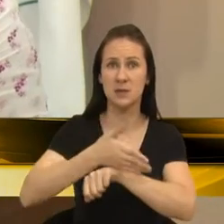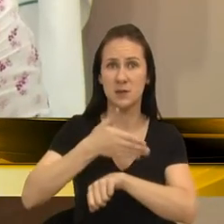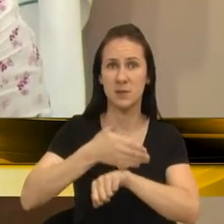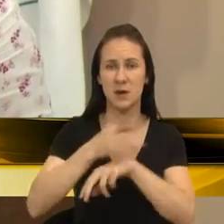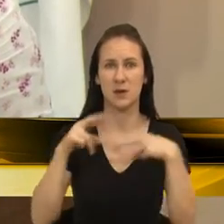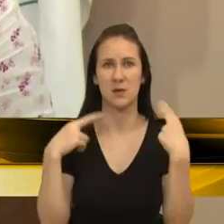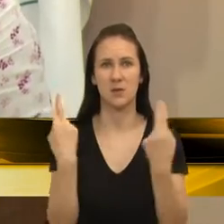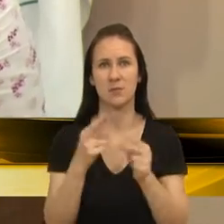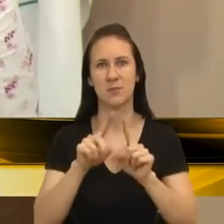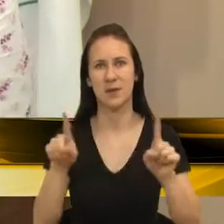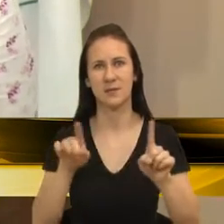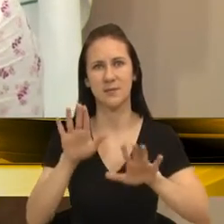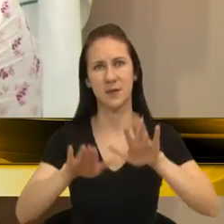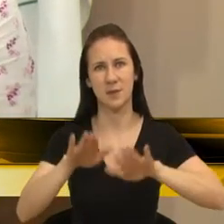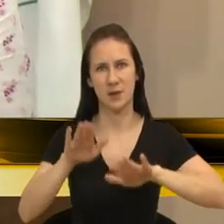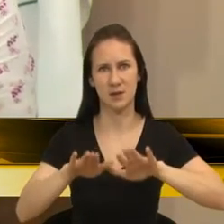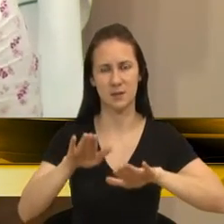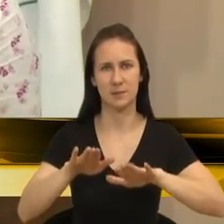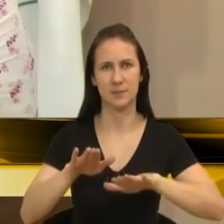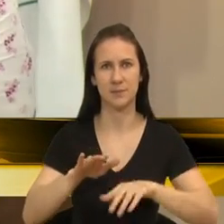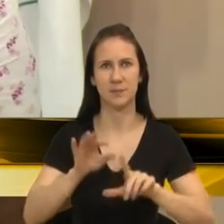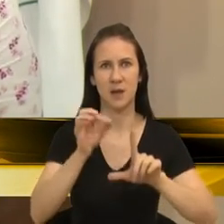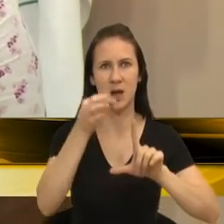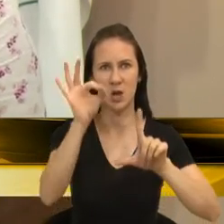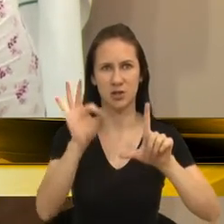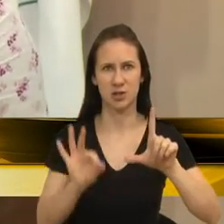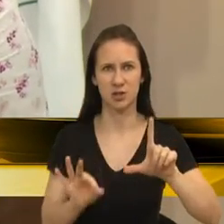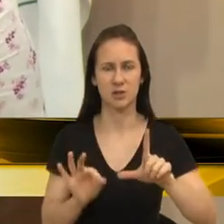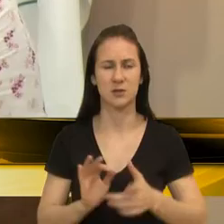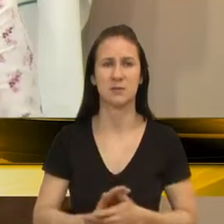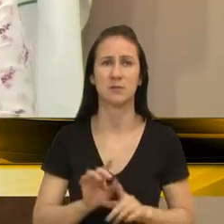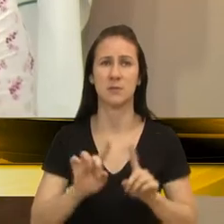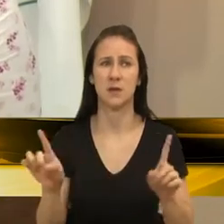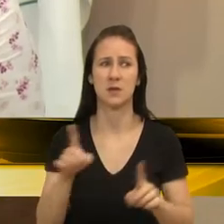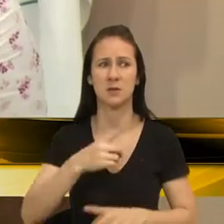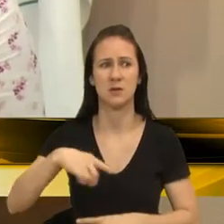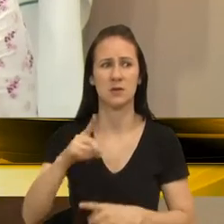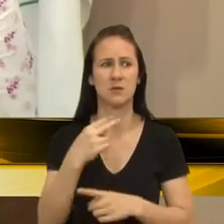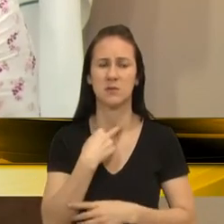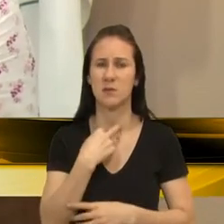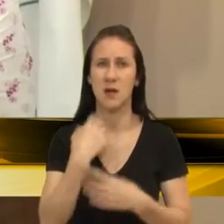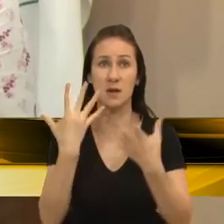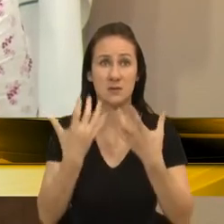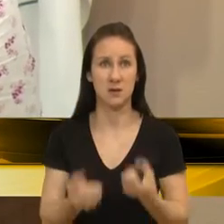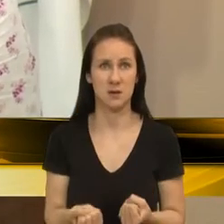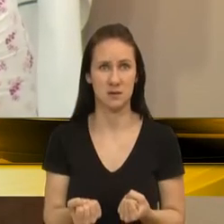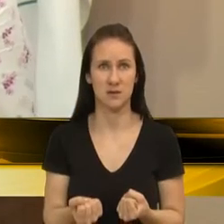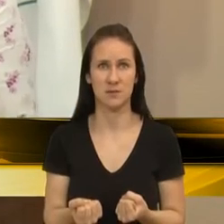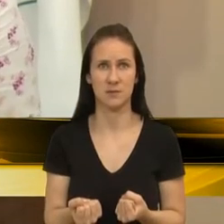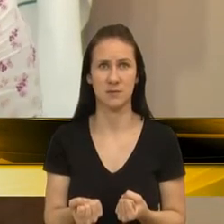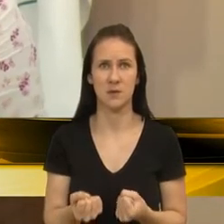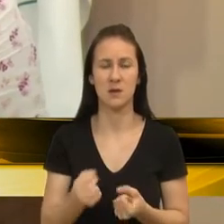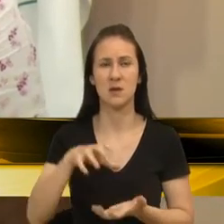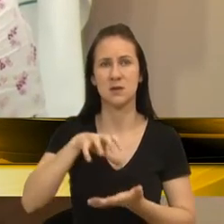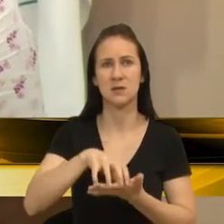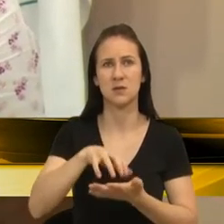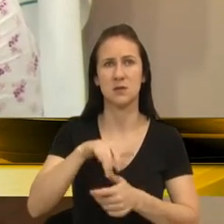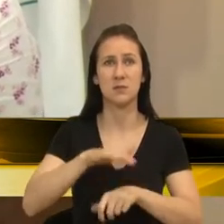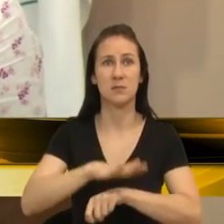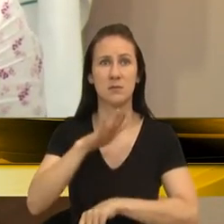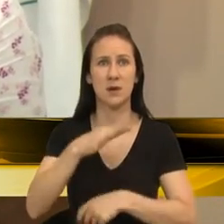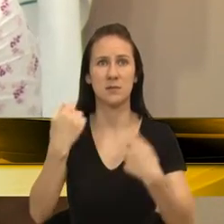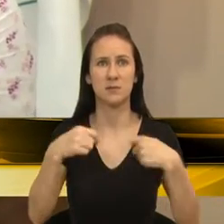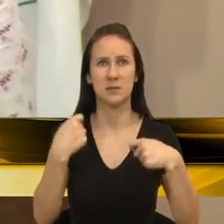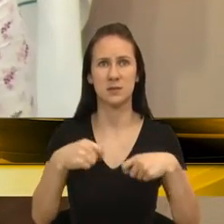logística do serviço. Mas a gente não pode deixar que isso aconteça. Então, a assistência social, que trata do setor que mais precisa, os